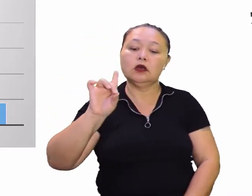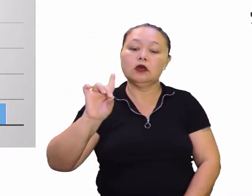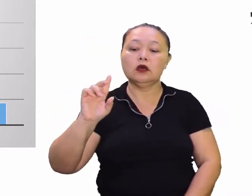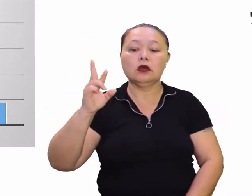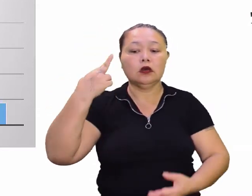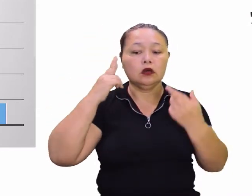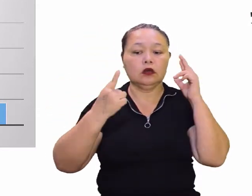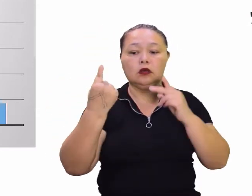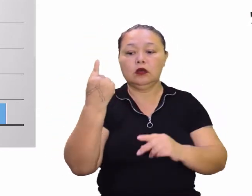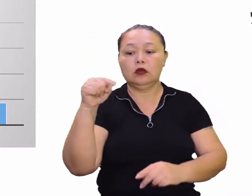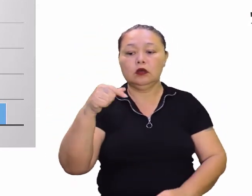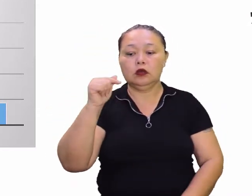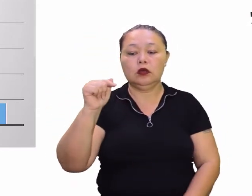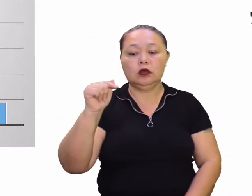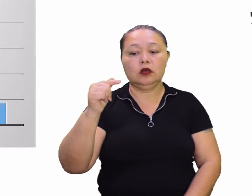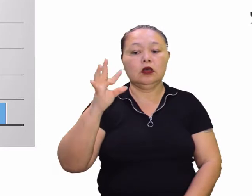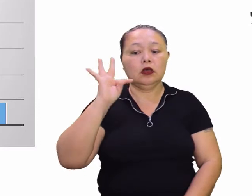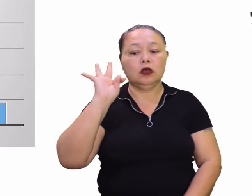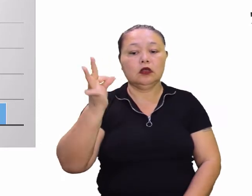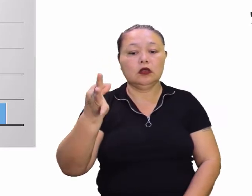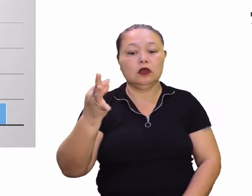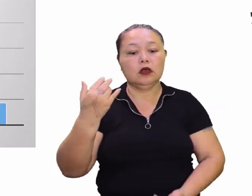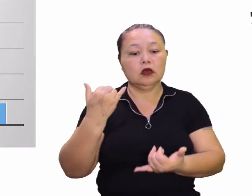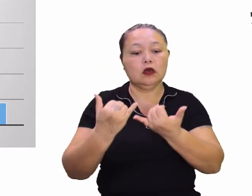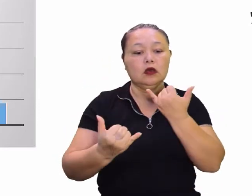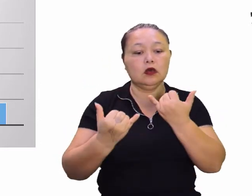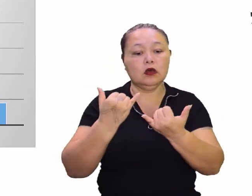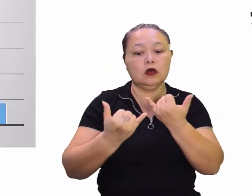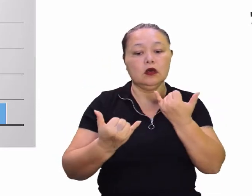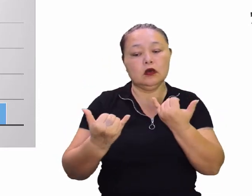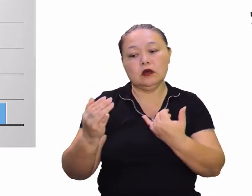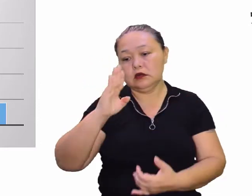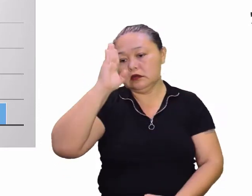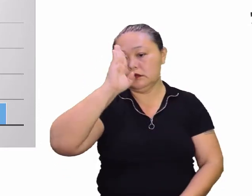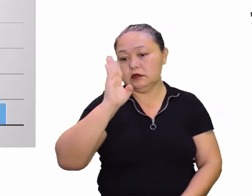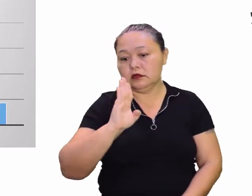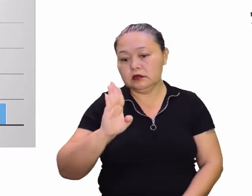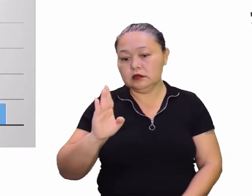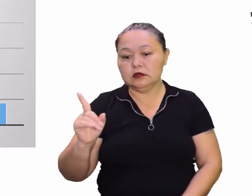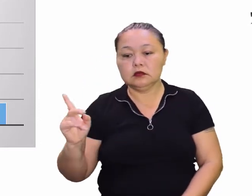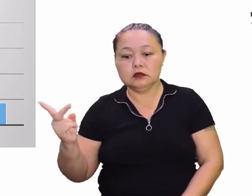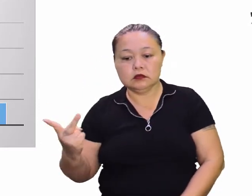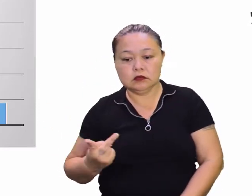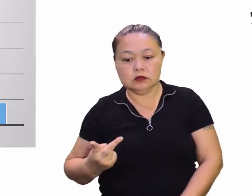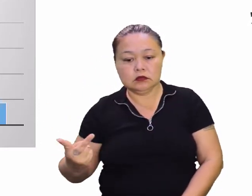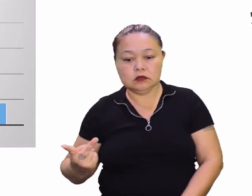Rússia, 1,7, bem parecido com a do Brasil.